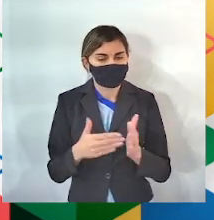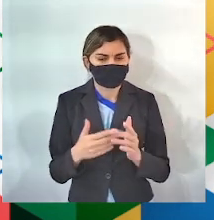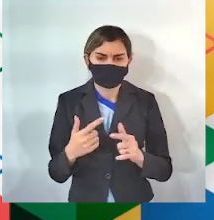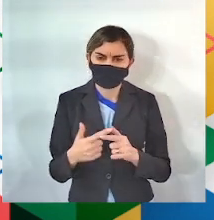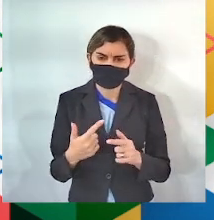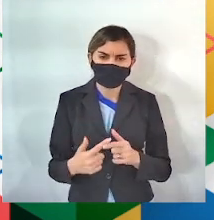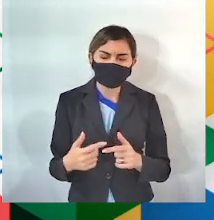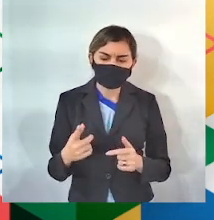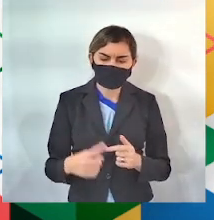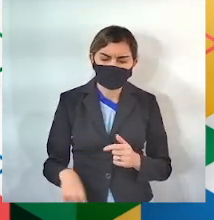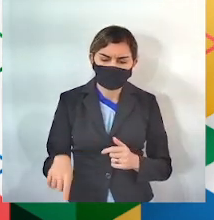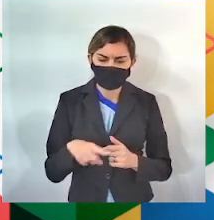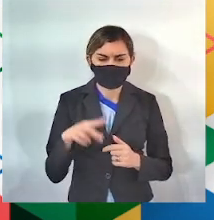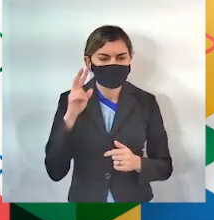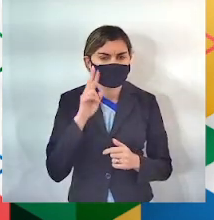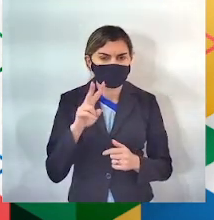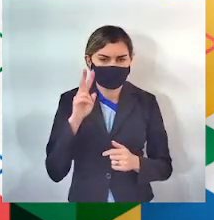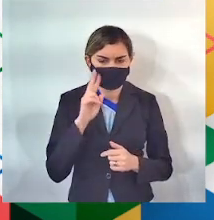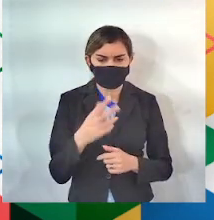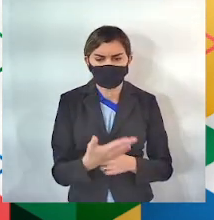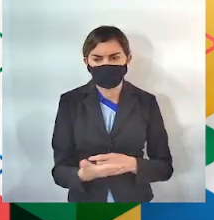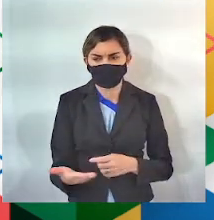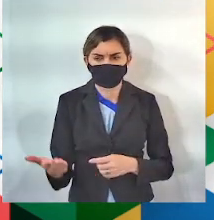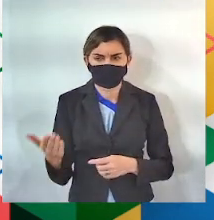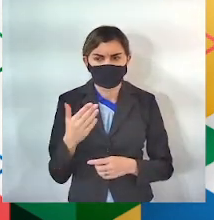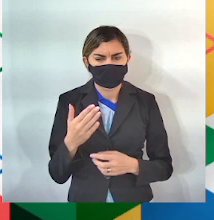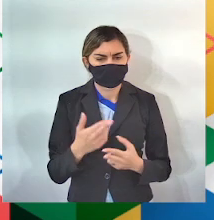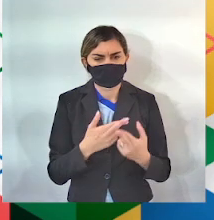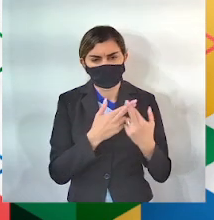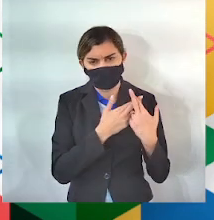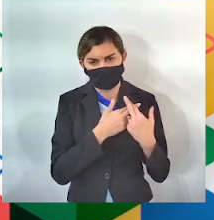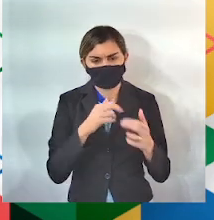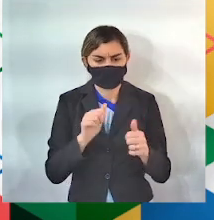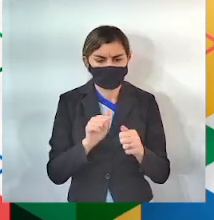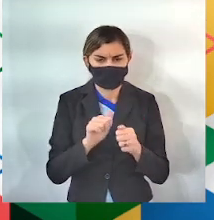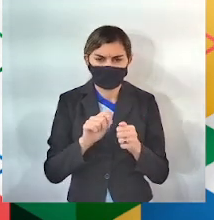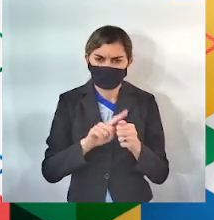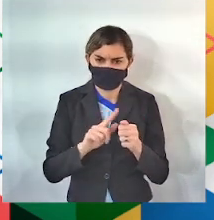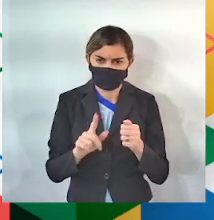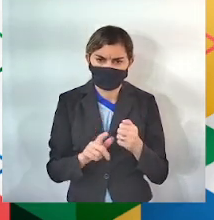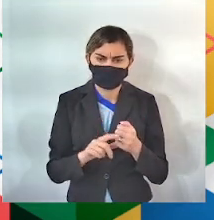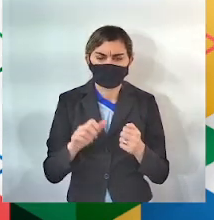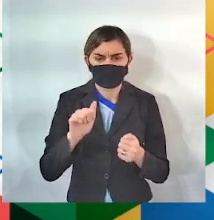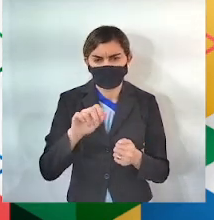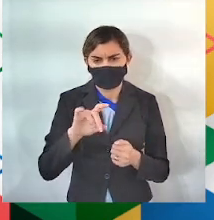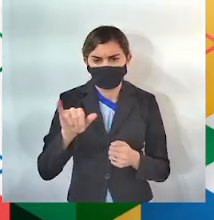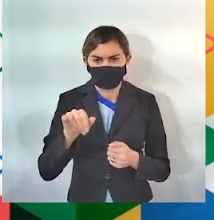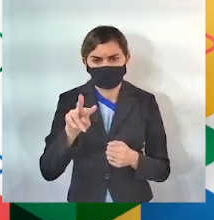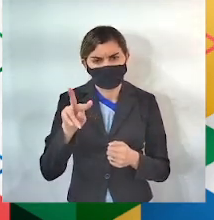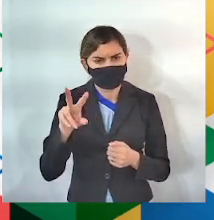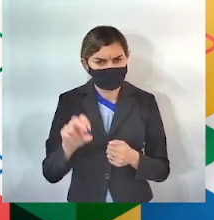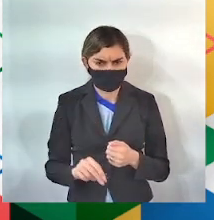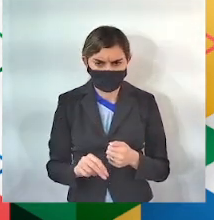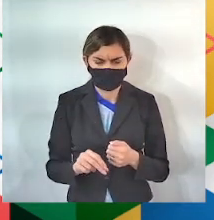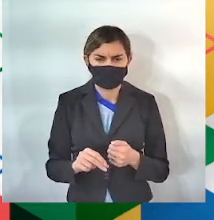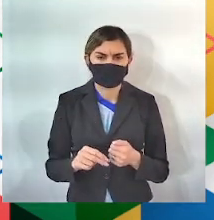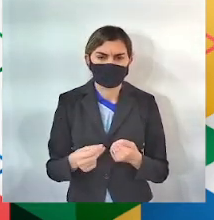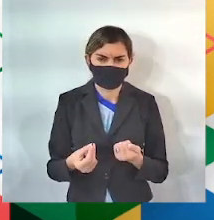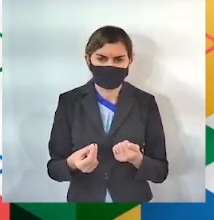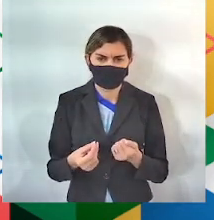nós formos lembrar ali da função do adjetivo, né? No sintagma, na frase